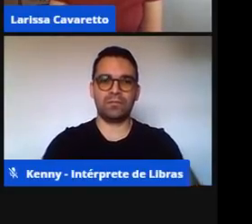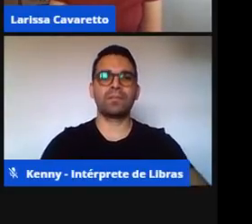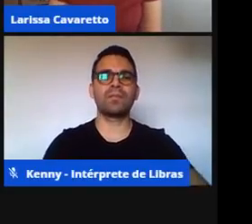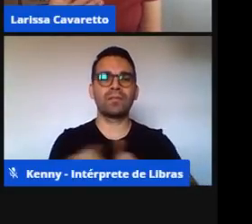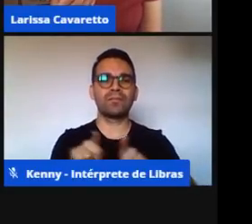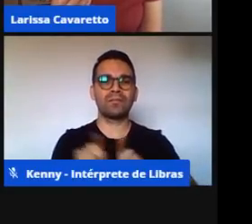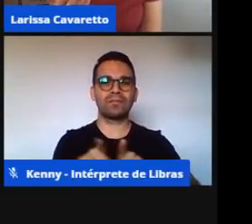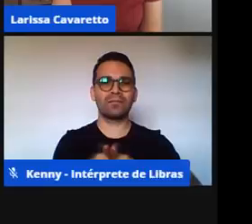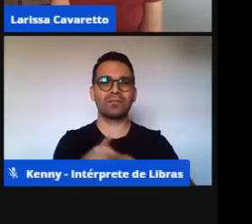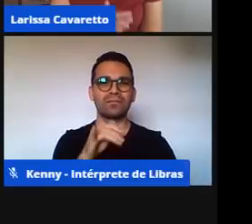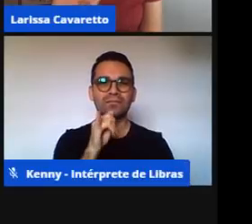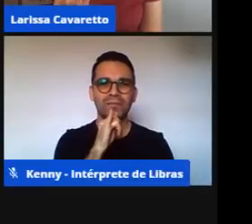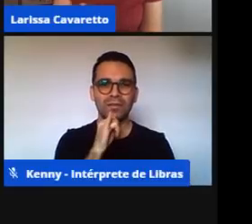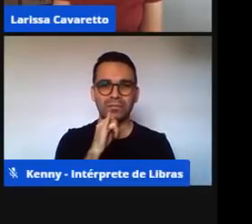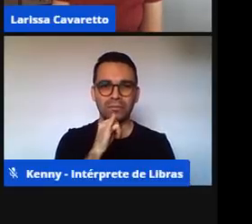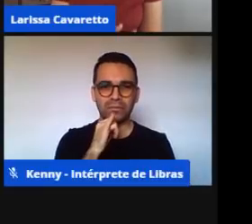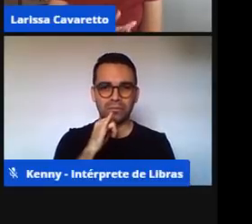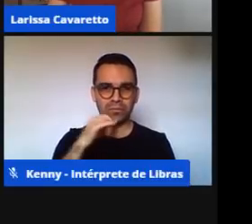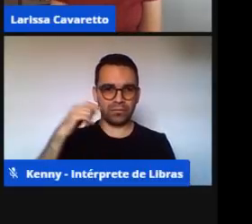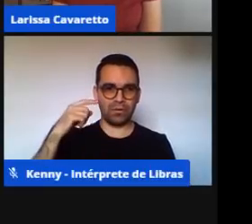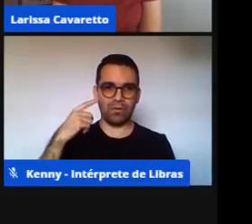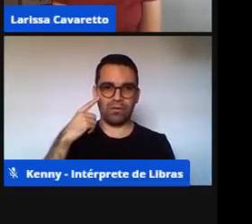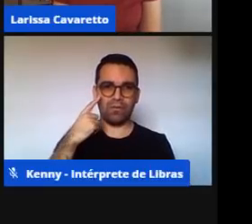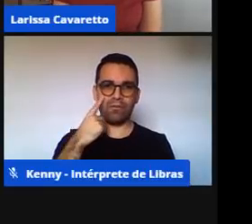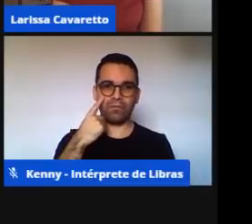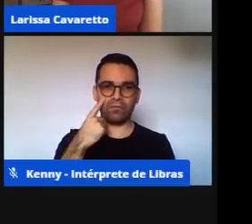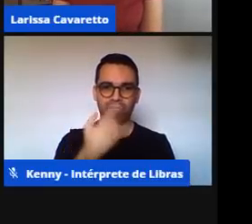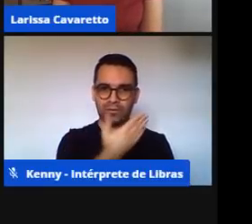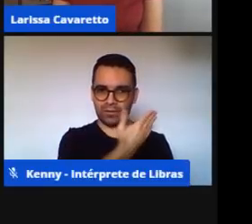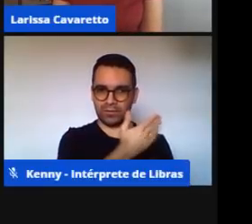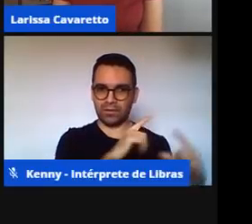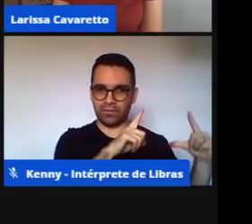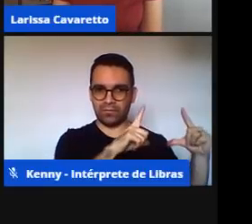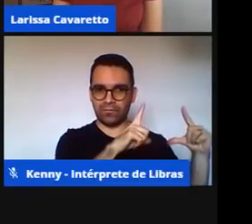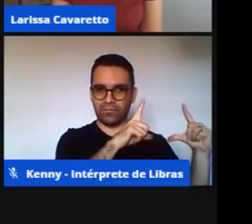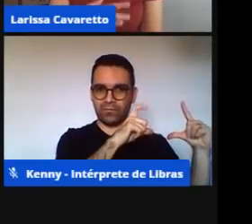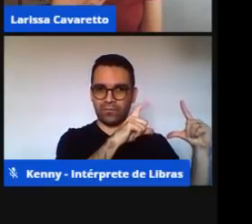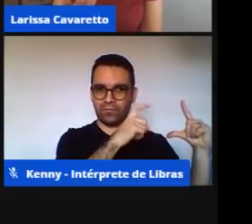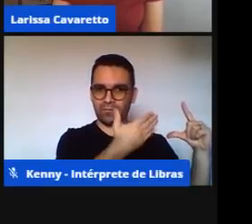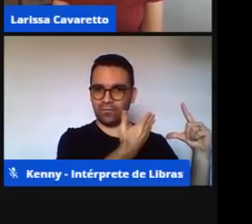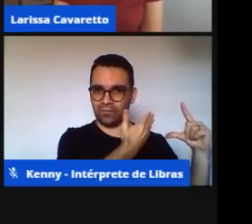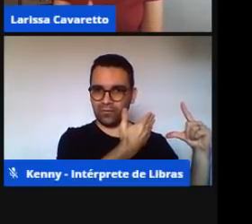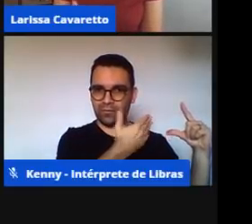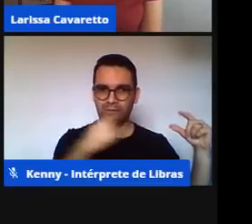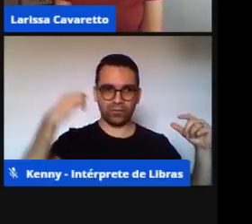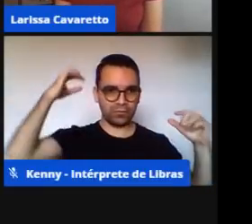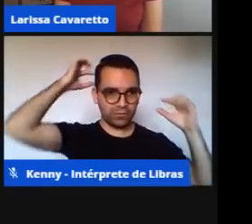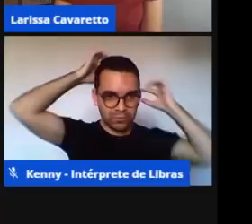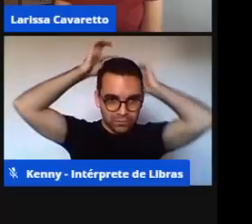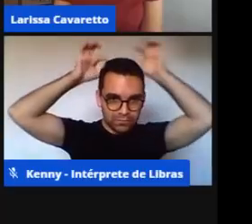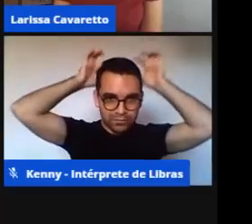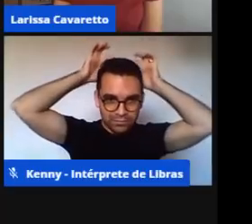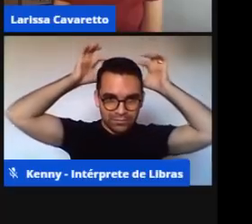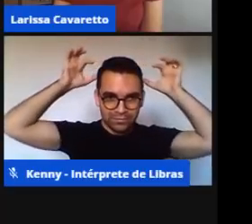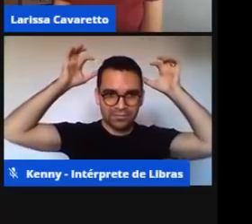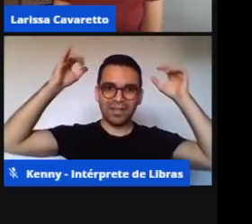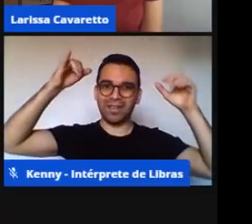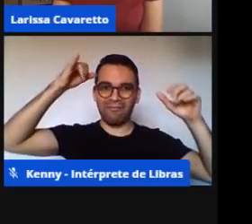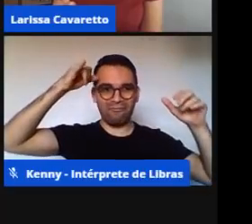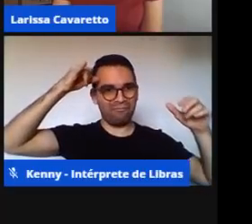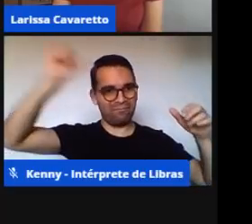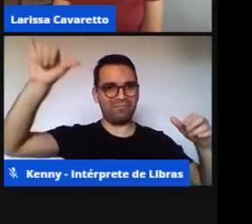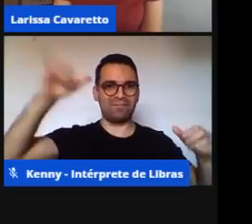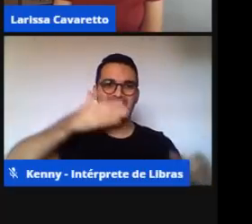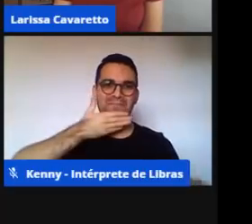acessórios, gente, como laços, pulseiras em crianças, não são recomendados, mesmo em adultos. Por quê?